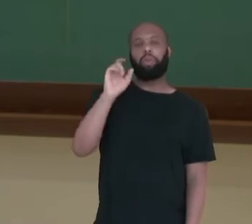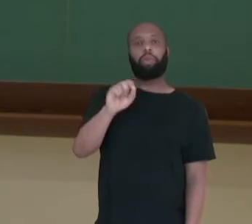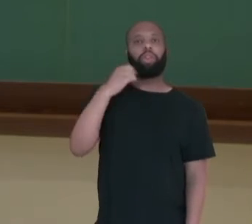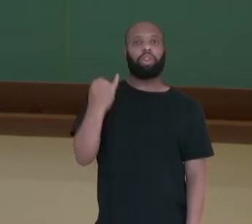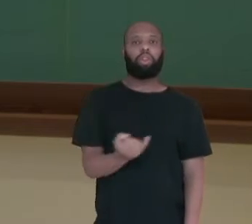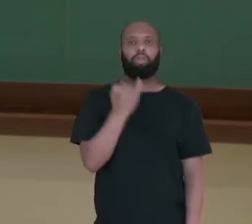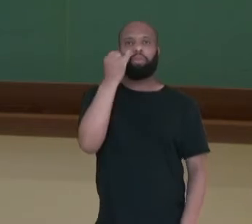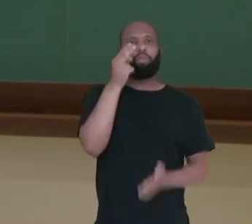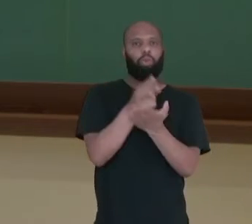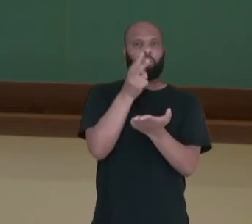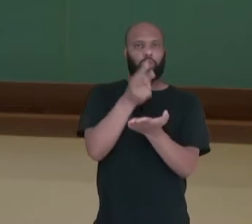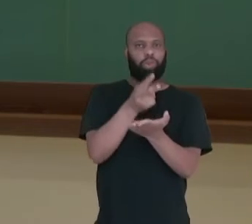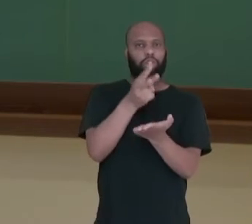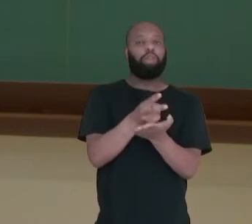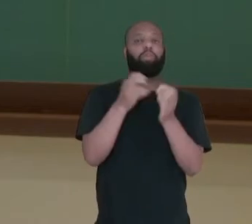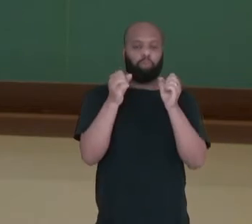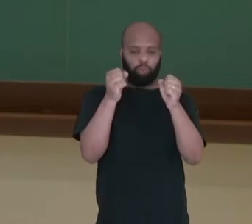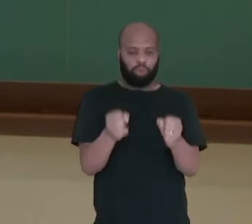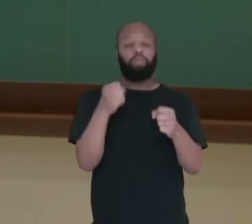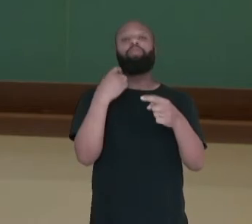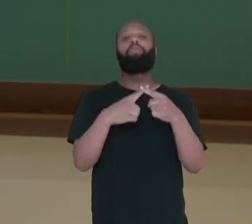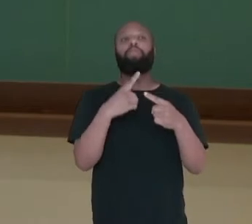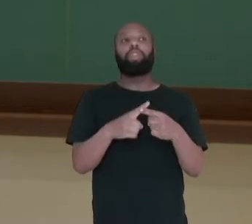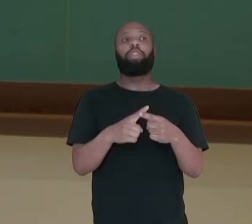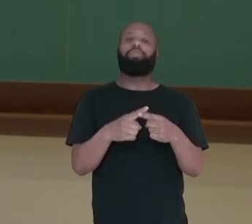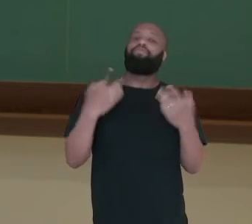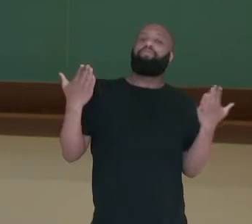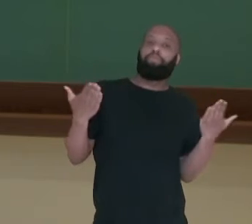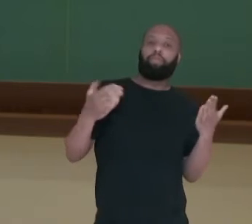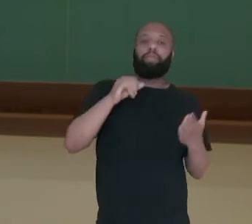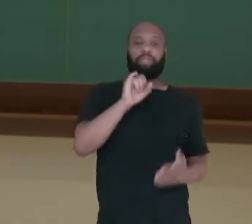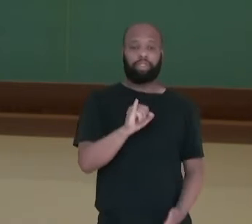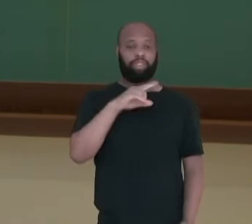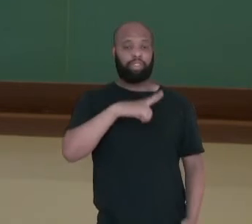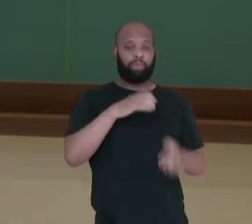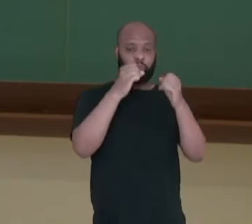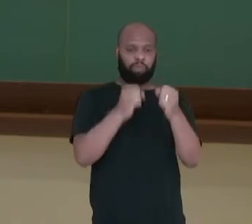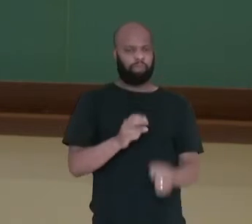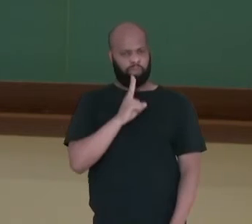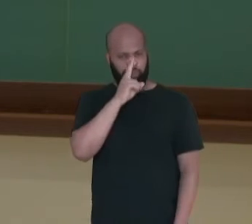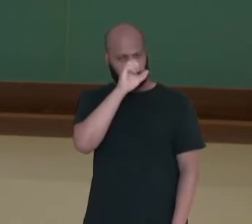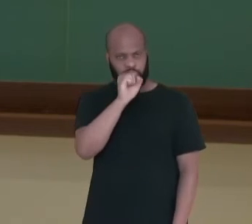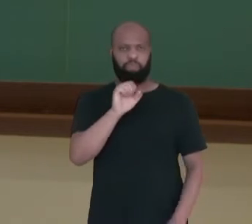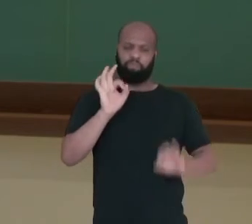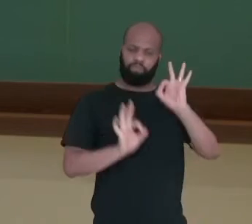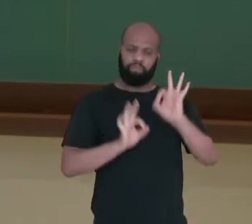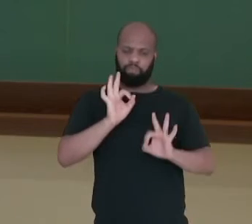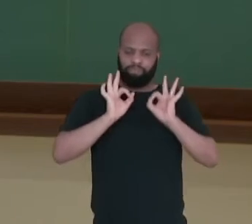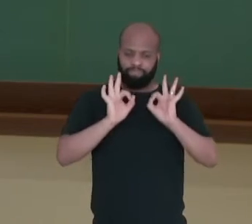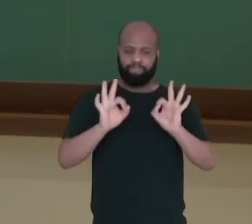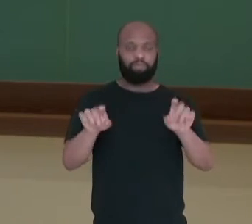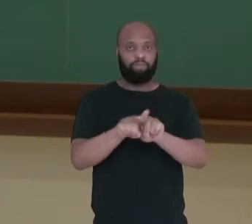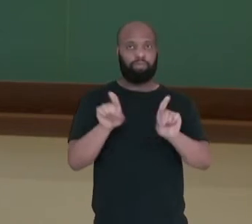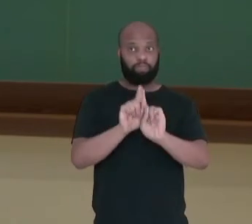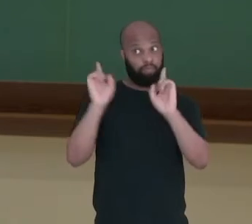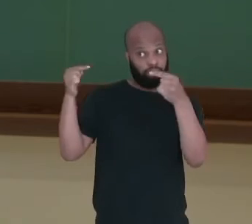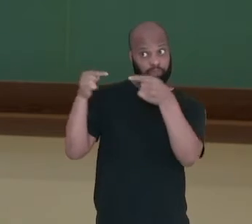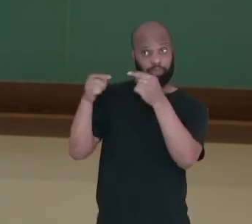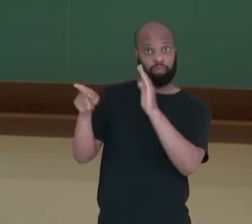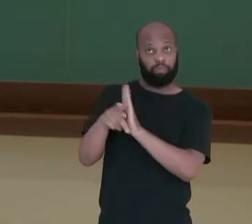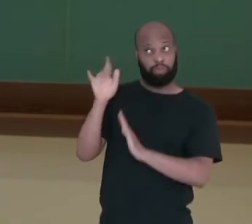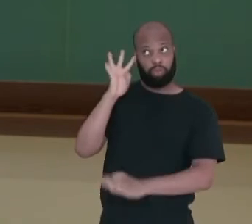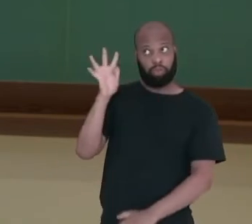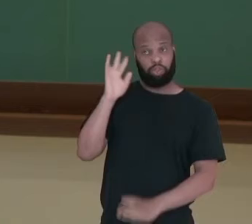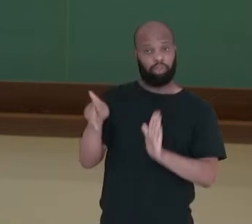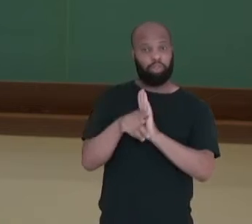a manutenção do poder. Por quê? Porque com um poder forte, bem estabelecido, de acordo com ele,